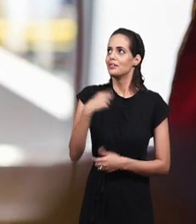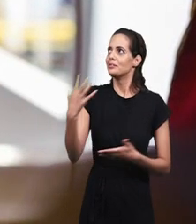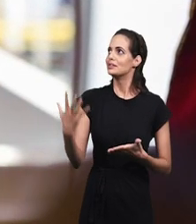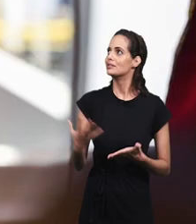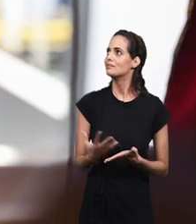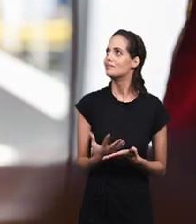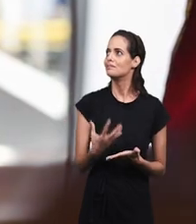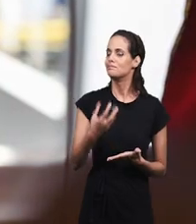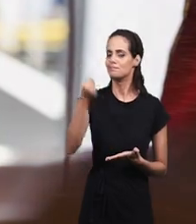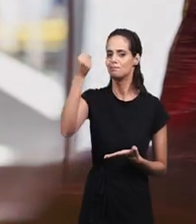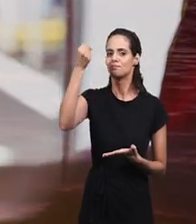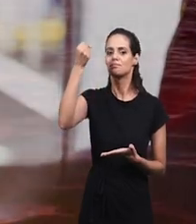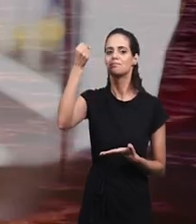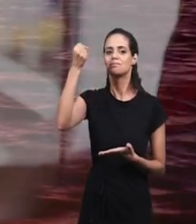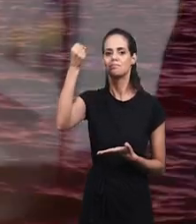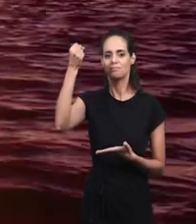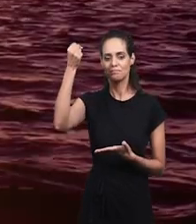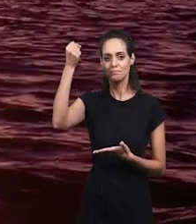subirei,